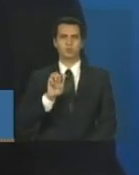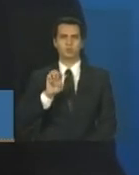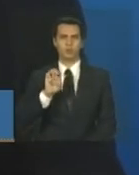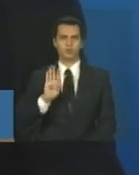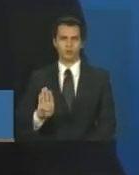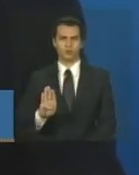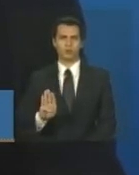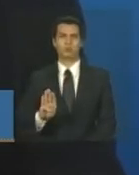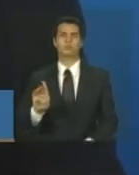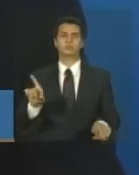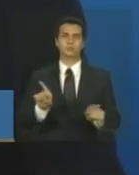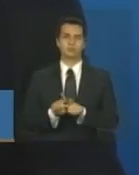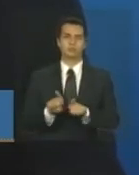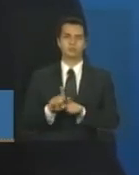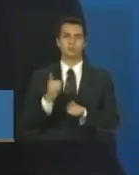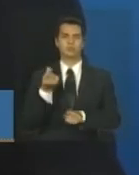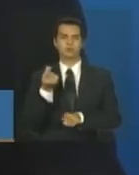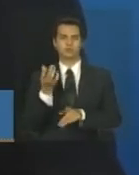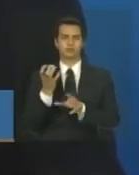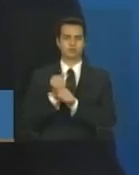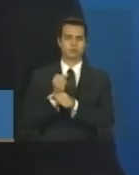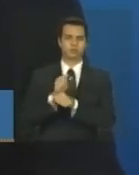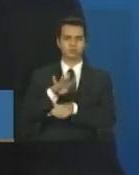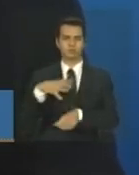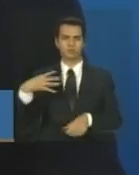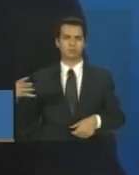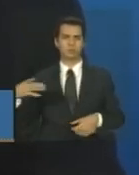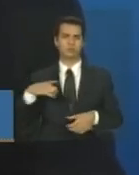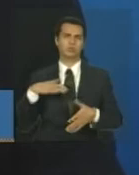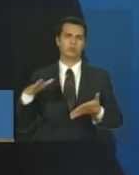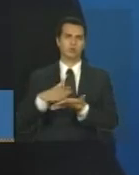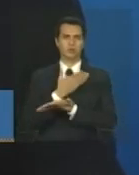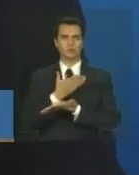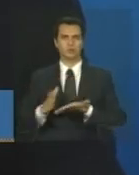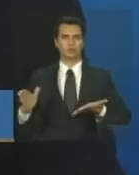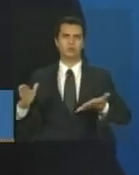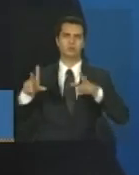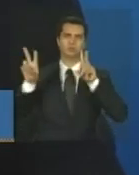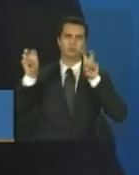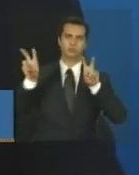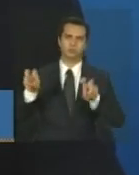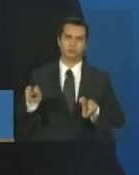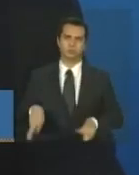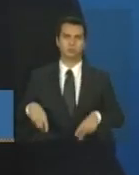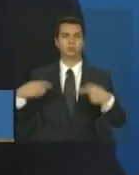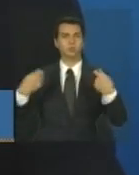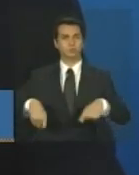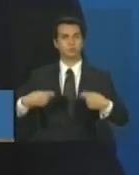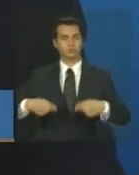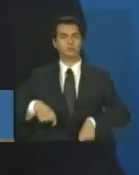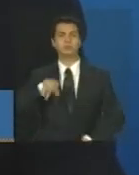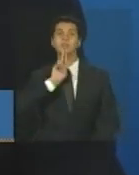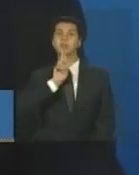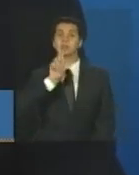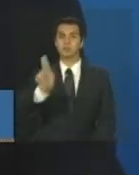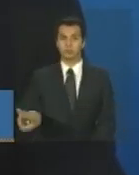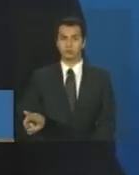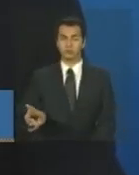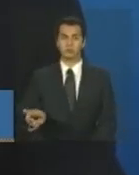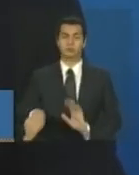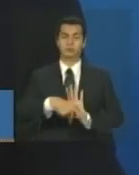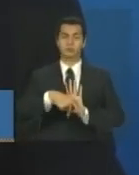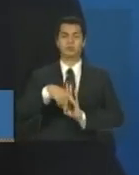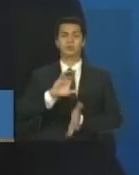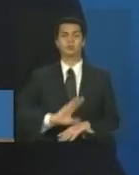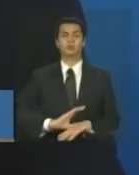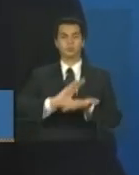de contas ele disponibiliza algumas questões que precisam ser respondidas pelo